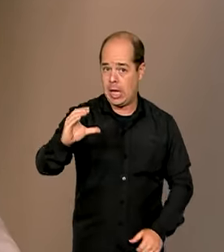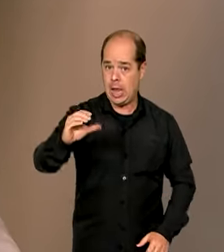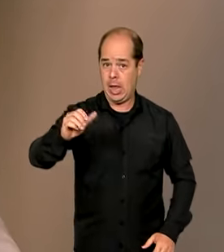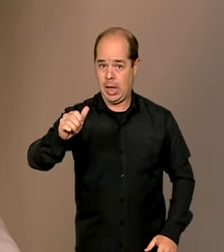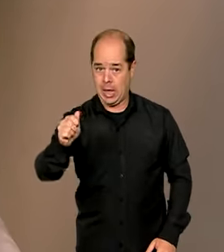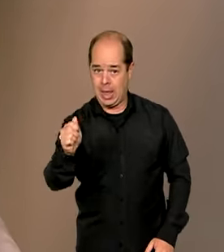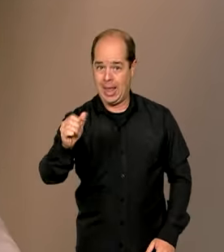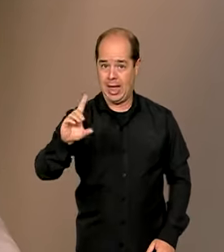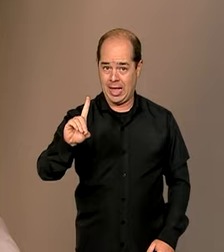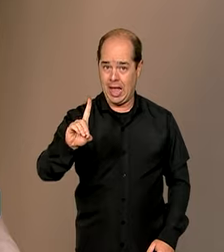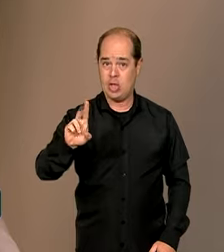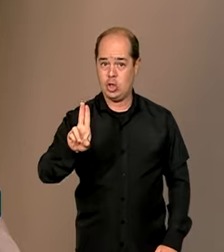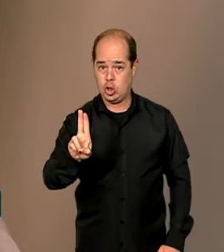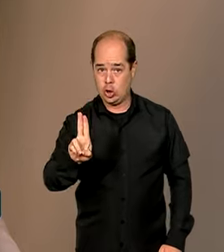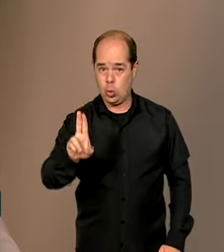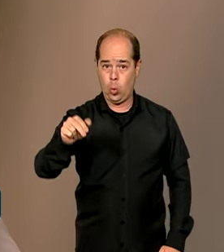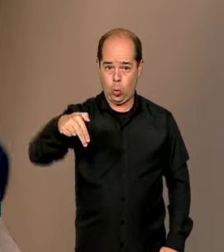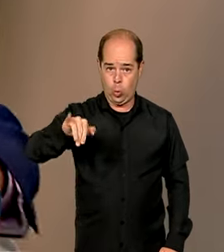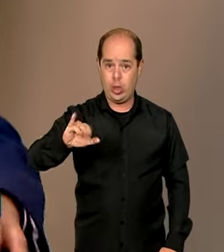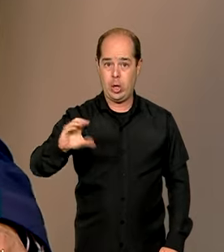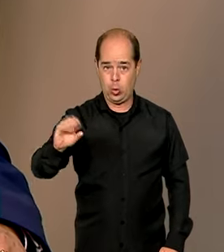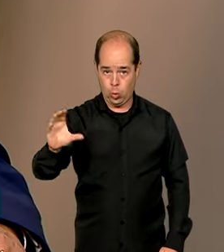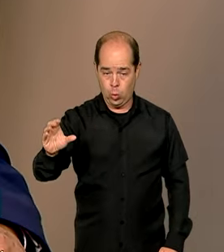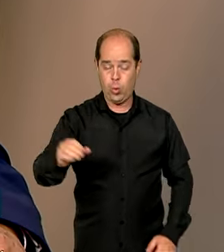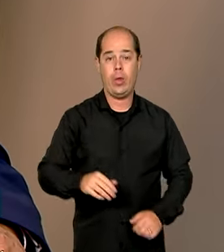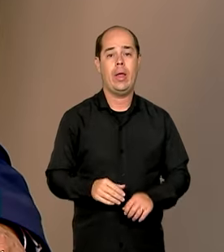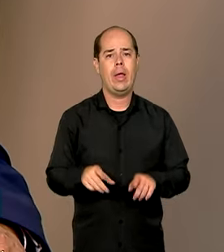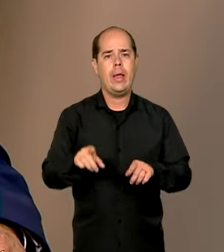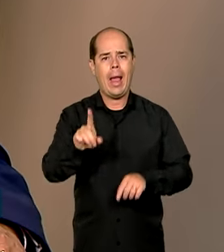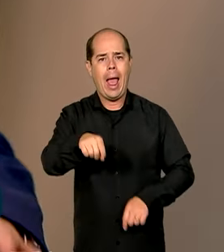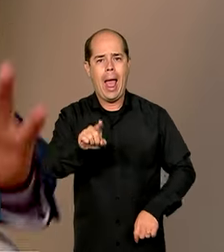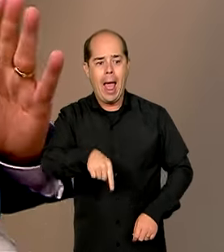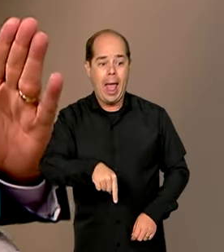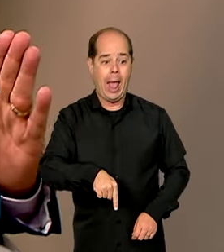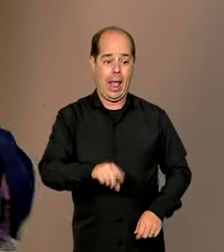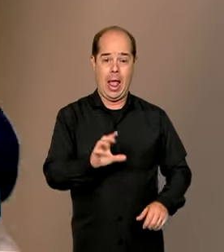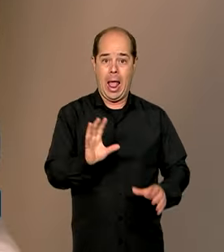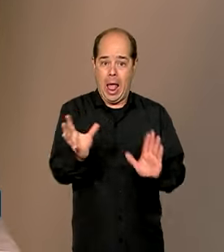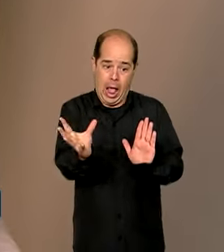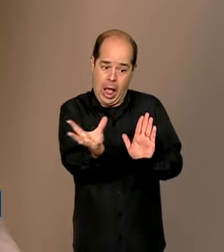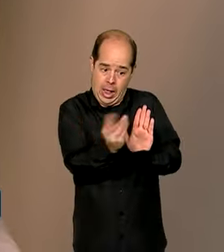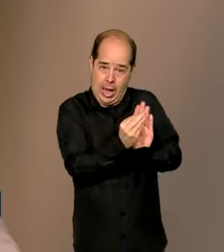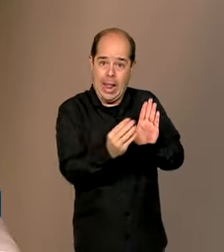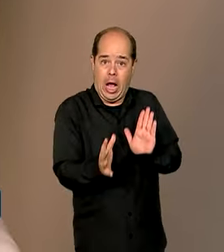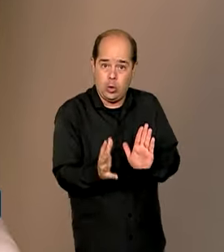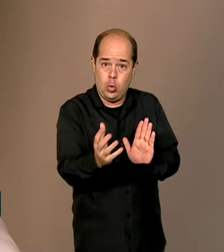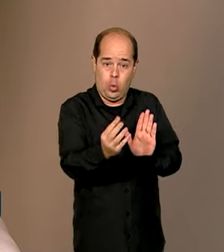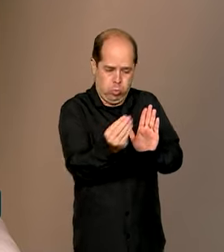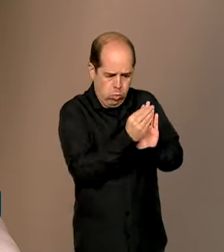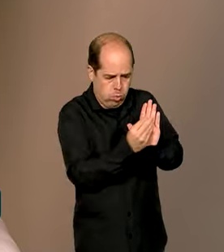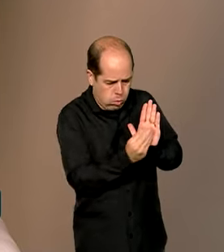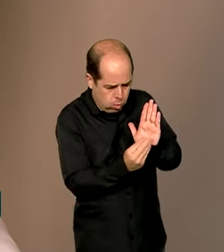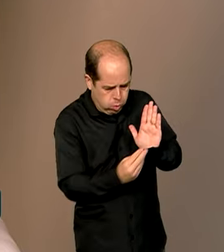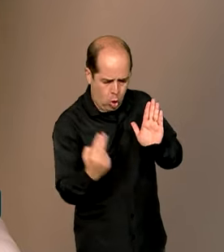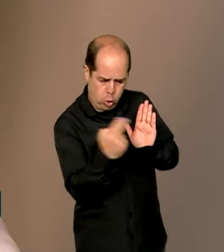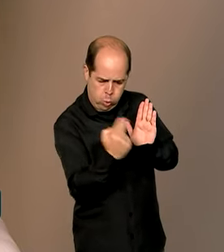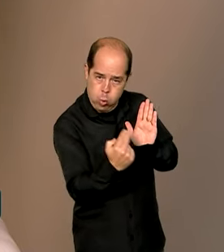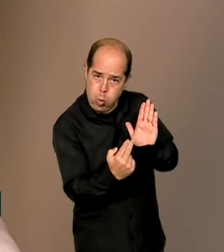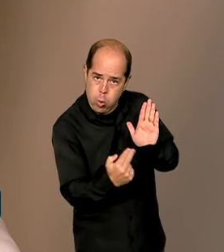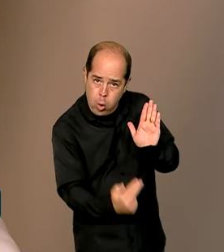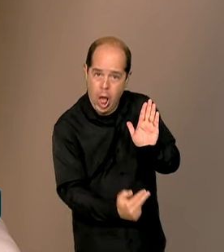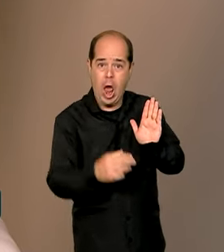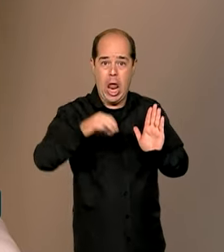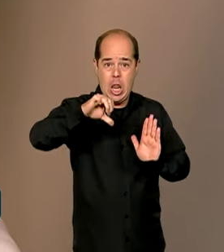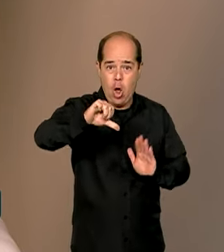cadastro com todas as pessoas em situação de vulnerabilidade, não é uma pesquisa, é um cadastro. Ali são